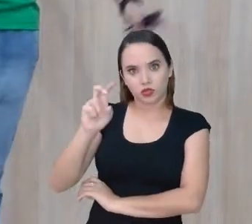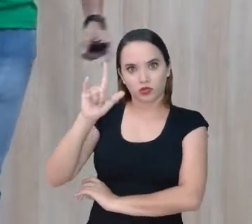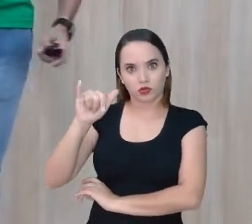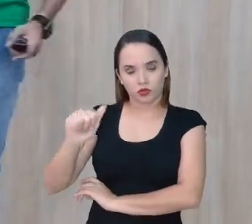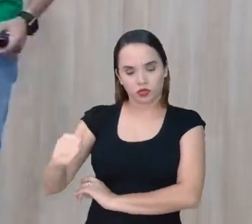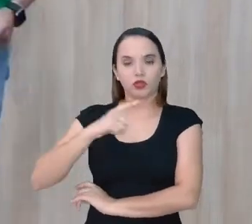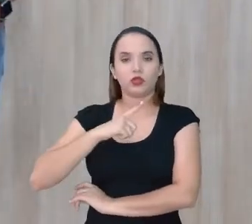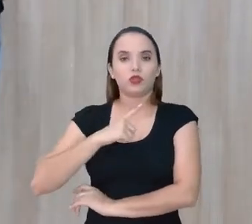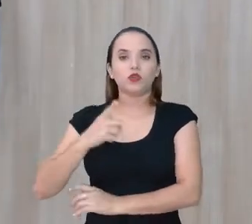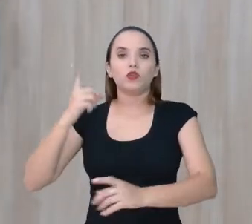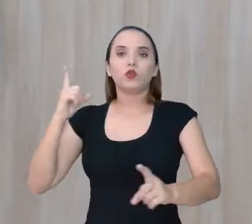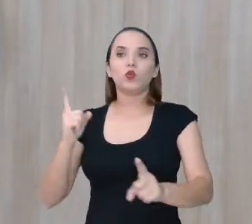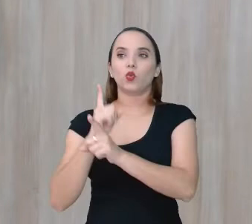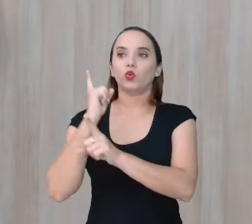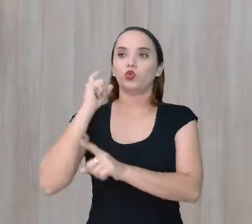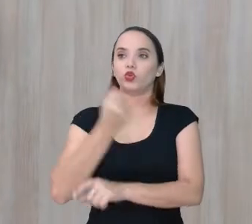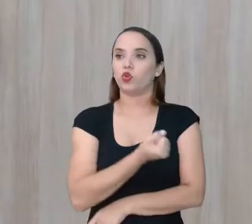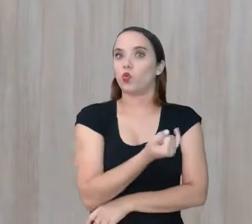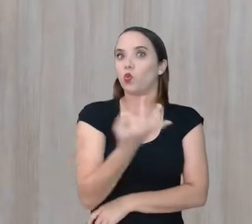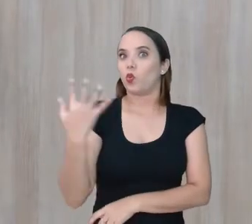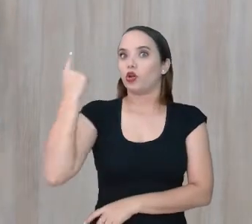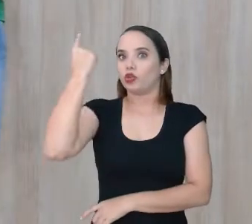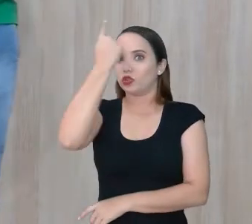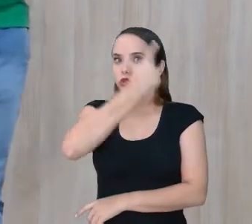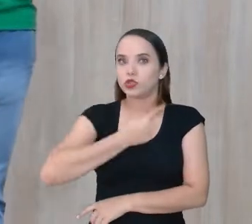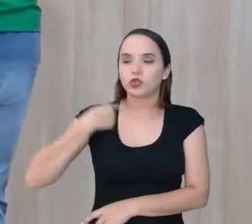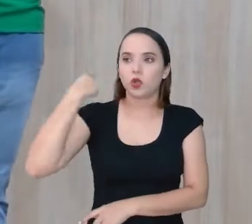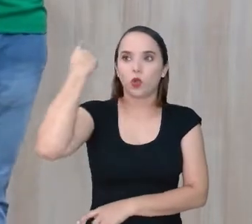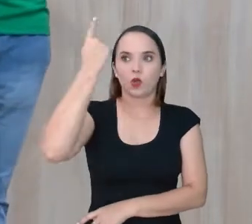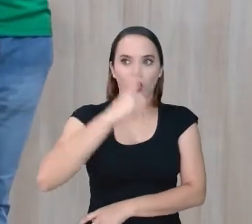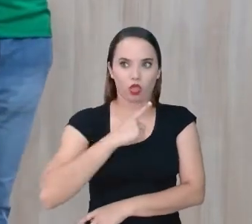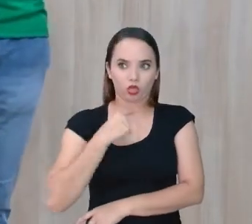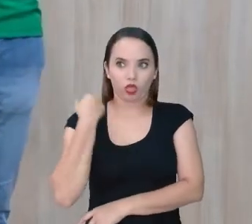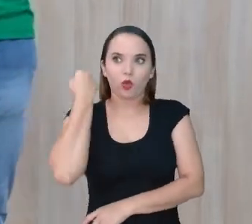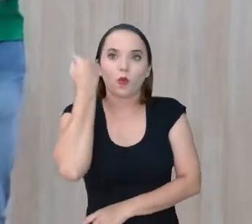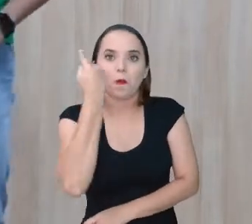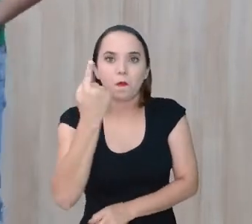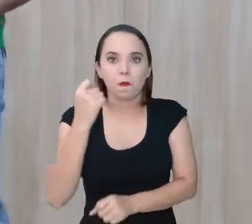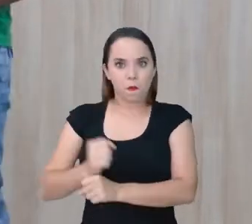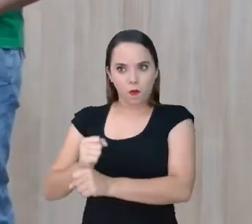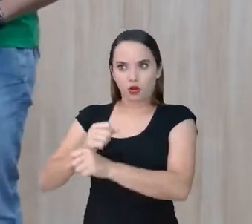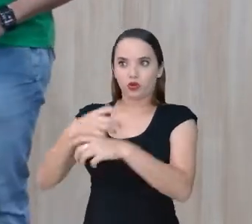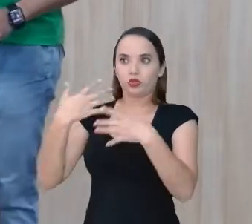que eu tenho em um ano, certo? Então, efetuando